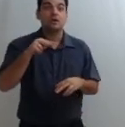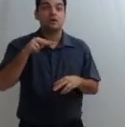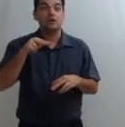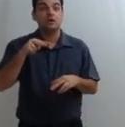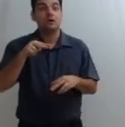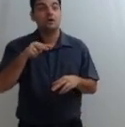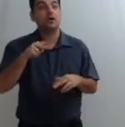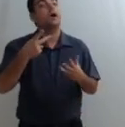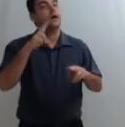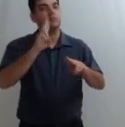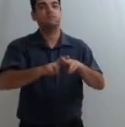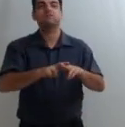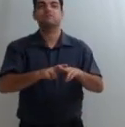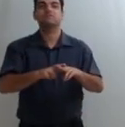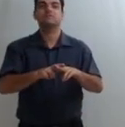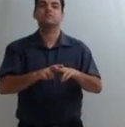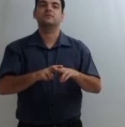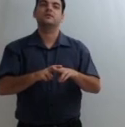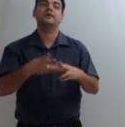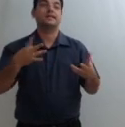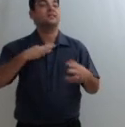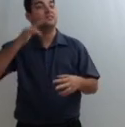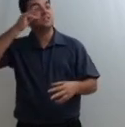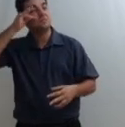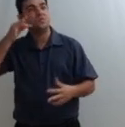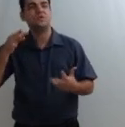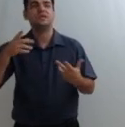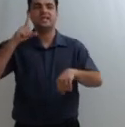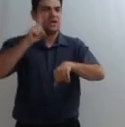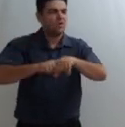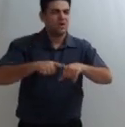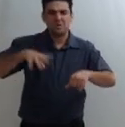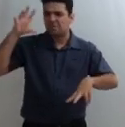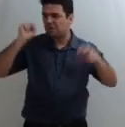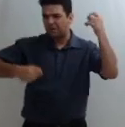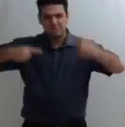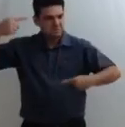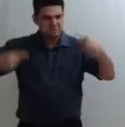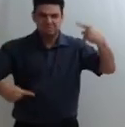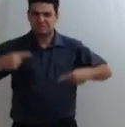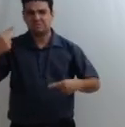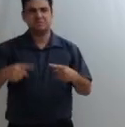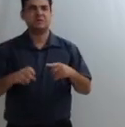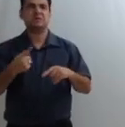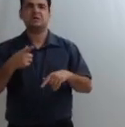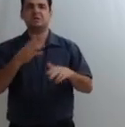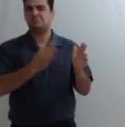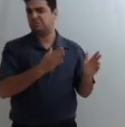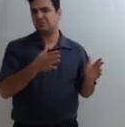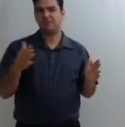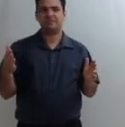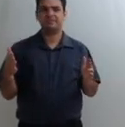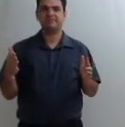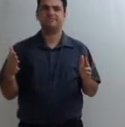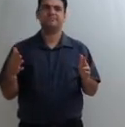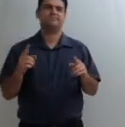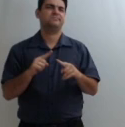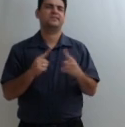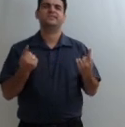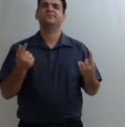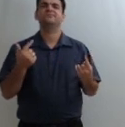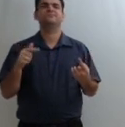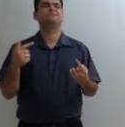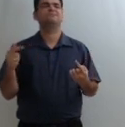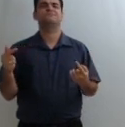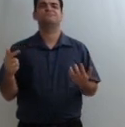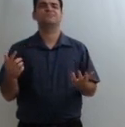tivesse sido preso, as testemunhas sendo ouvidas no momento, a necessidade da prisão para ouvir essas testemunhas, não é o caso dos autos, Excelência. Quando ele foi